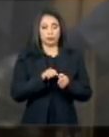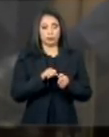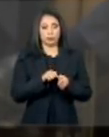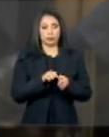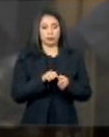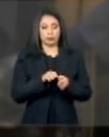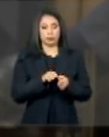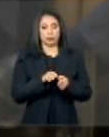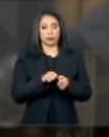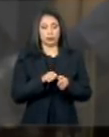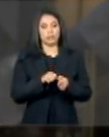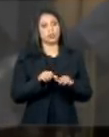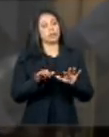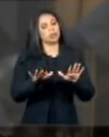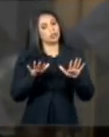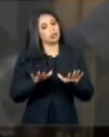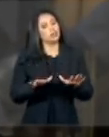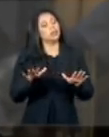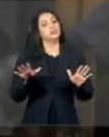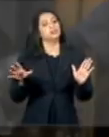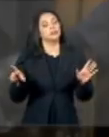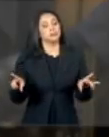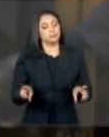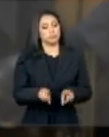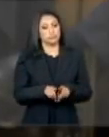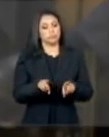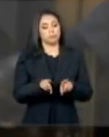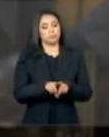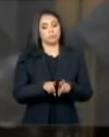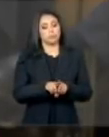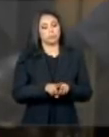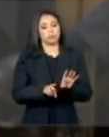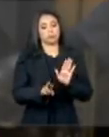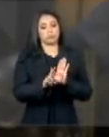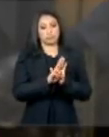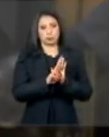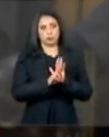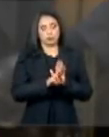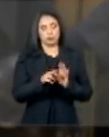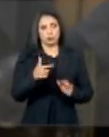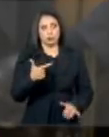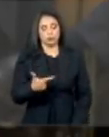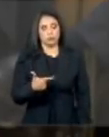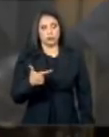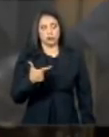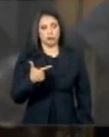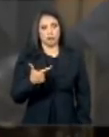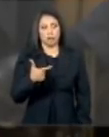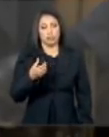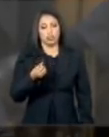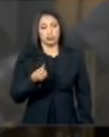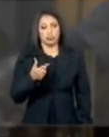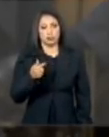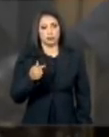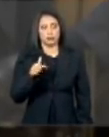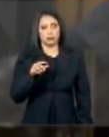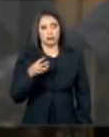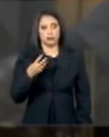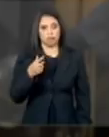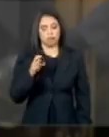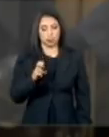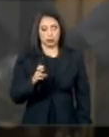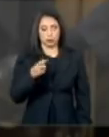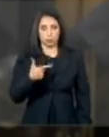também agravo regimental no recurso especial 10 475 24 relatoria do ministro jorge mussi